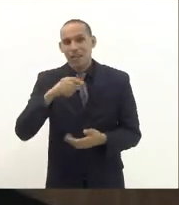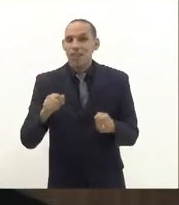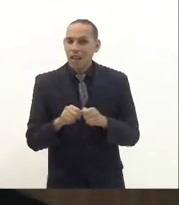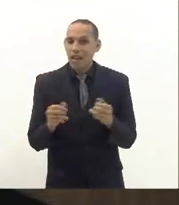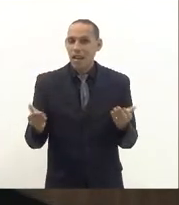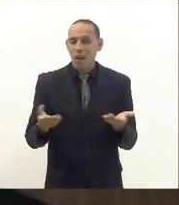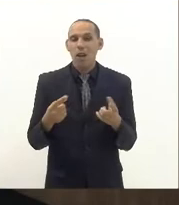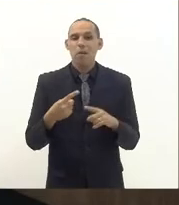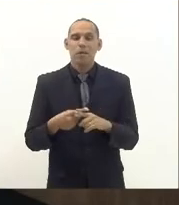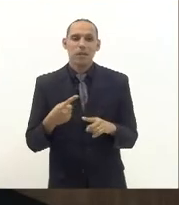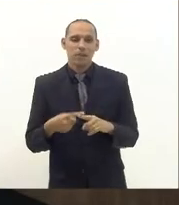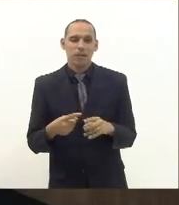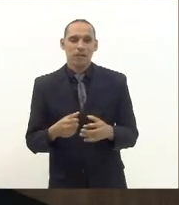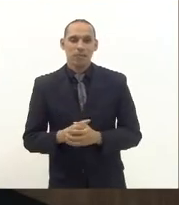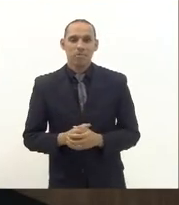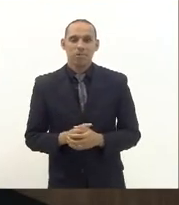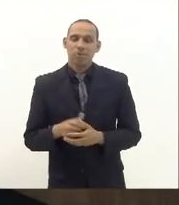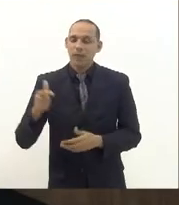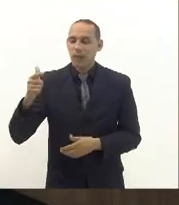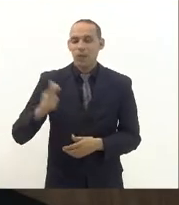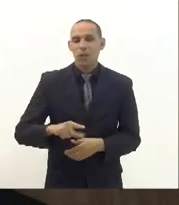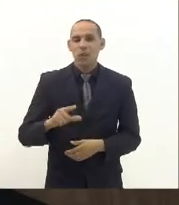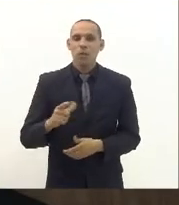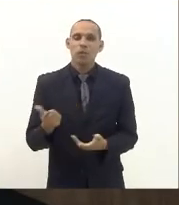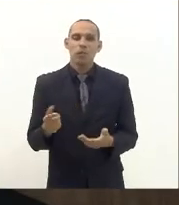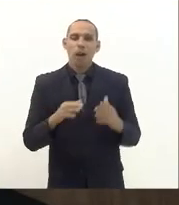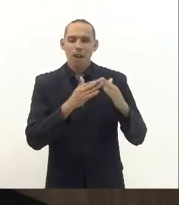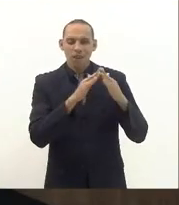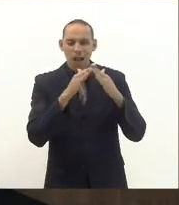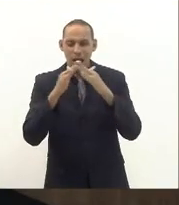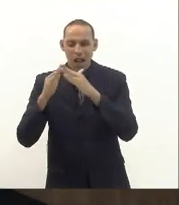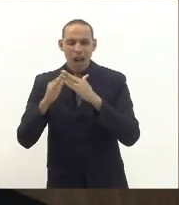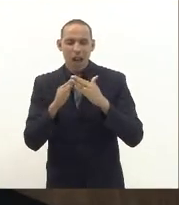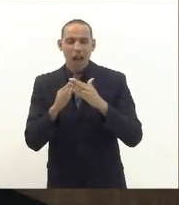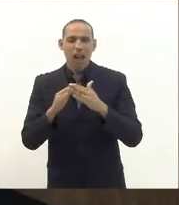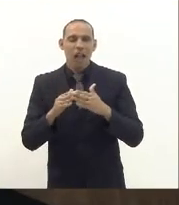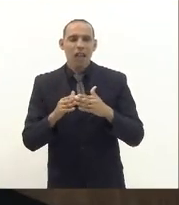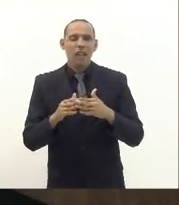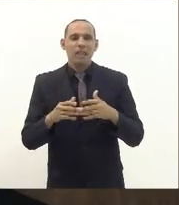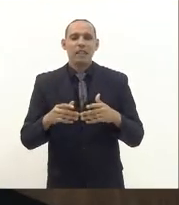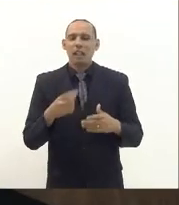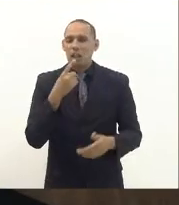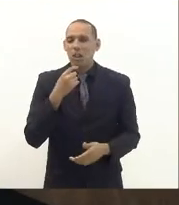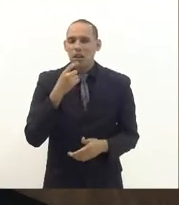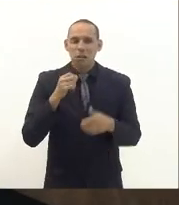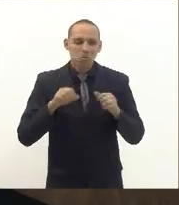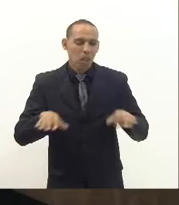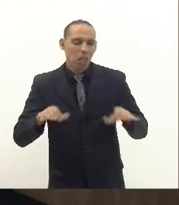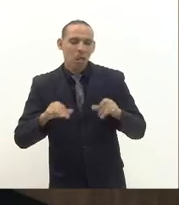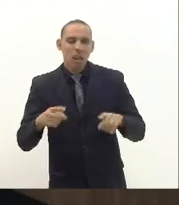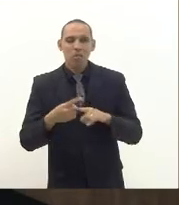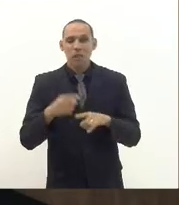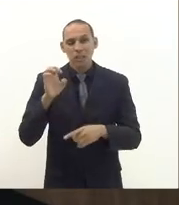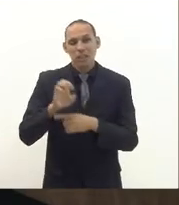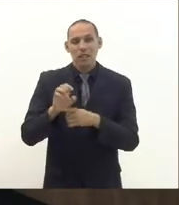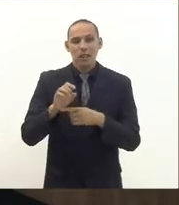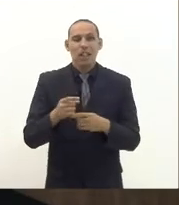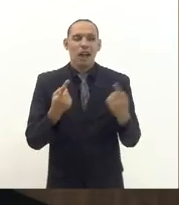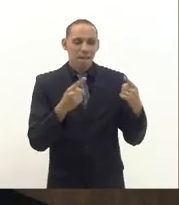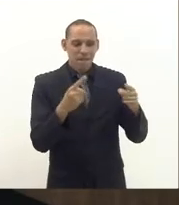porque novamente as nossas favelas são grão e novamente pelas mãos do estado